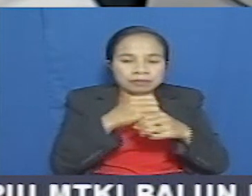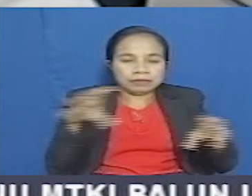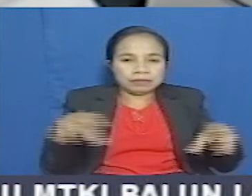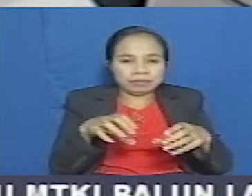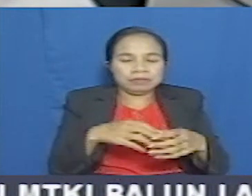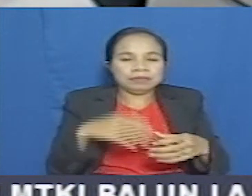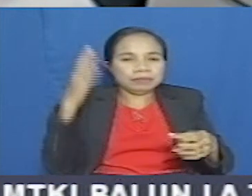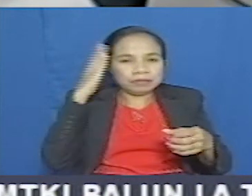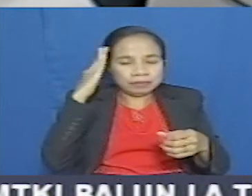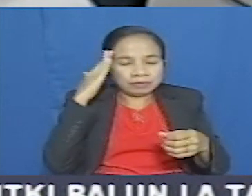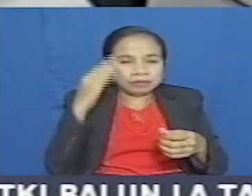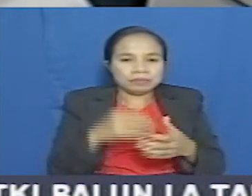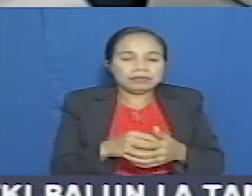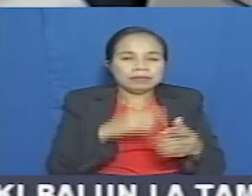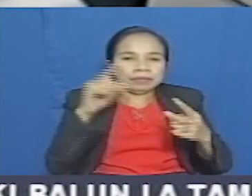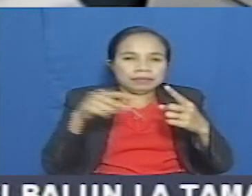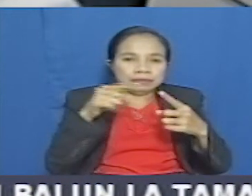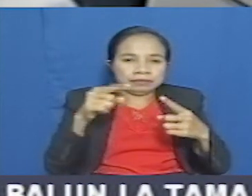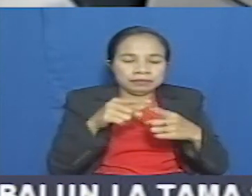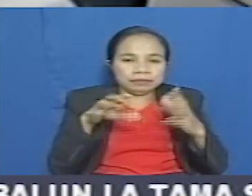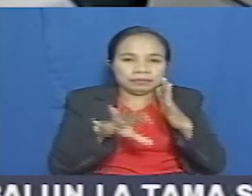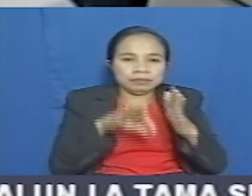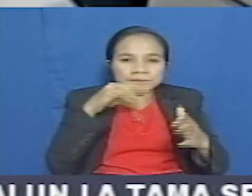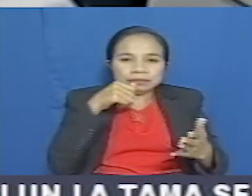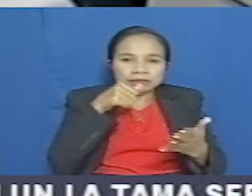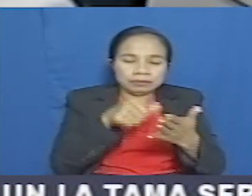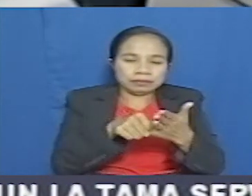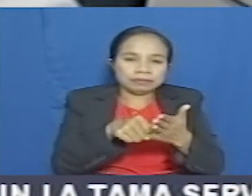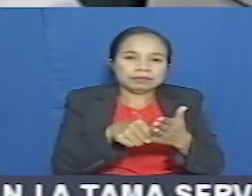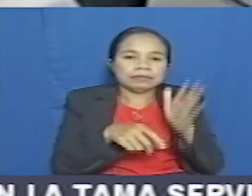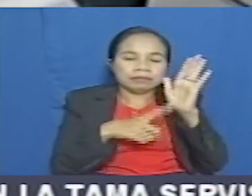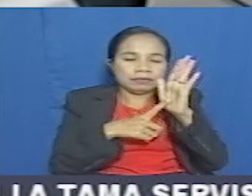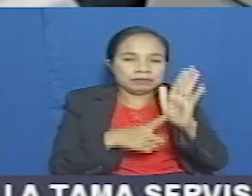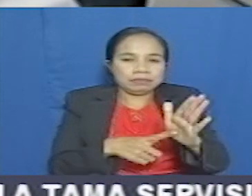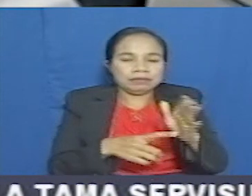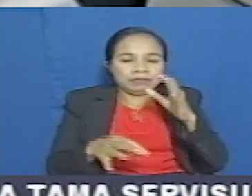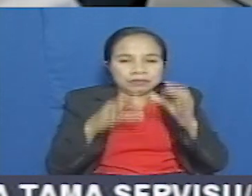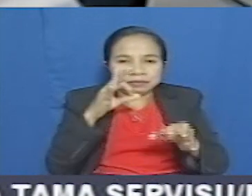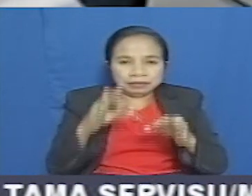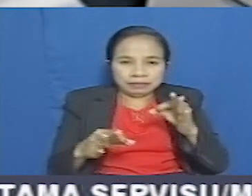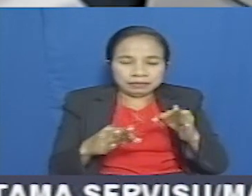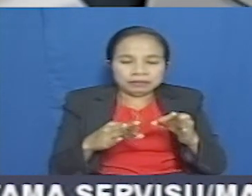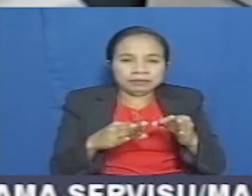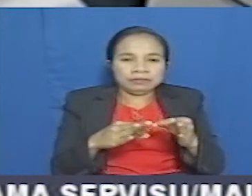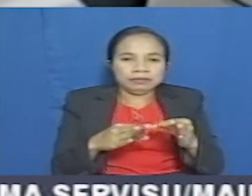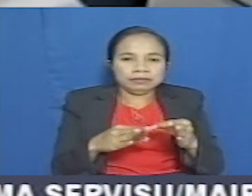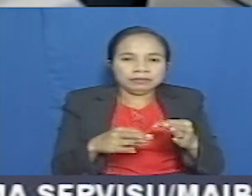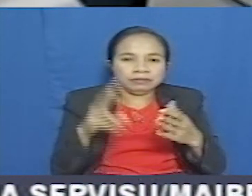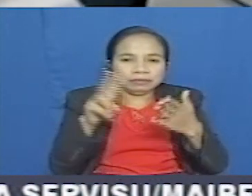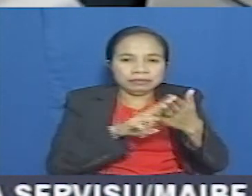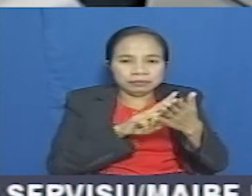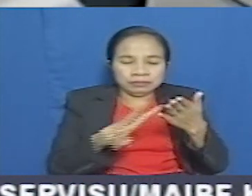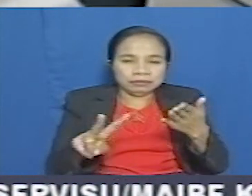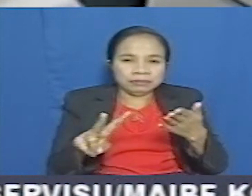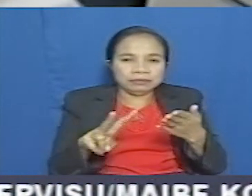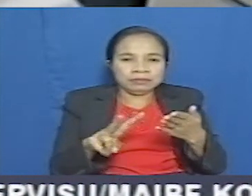ralo intervenção imediata banhira reta notificação com a queixa ruma, cata que infração, com a violação do acordo,